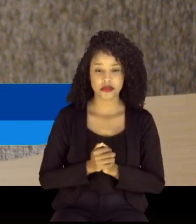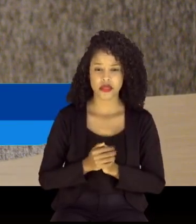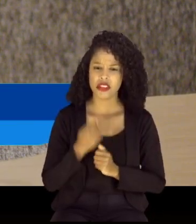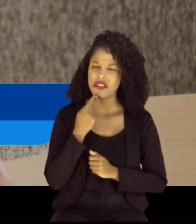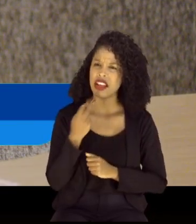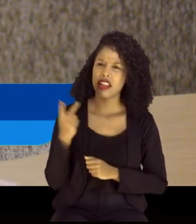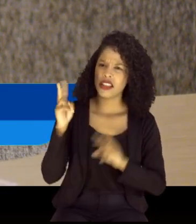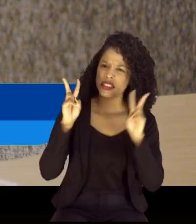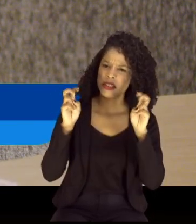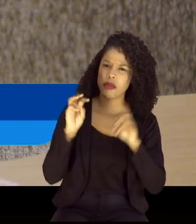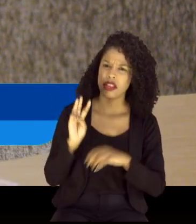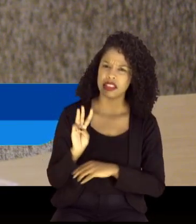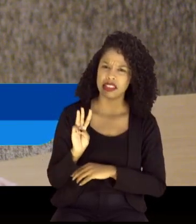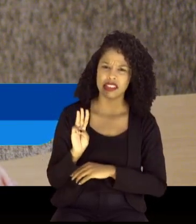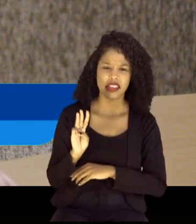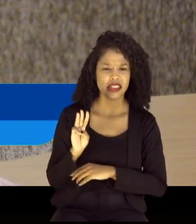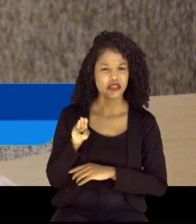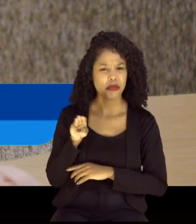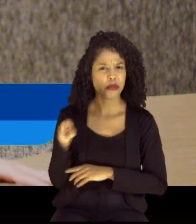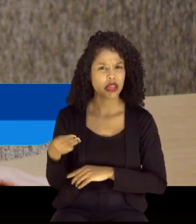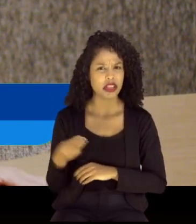3 milhões.